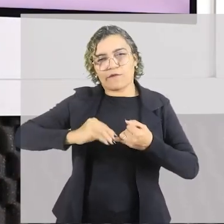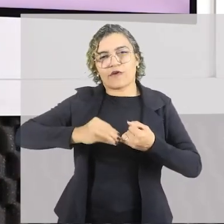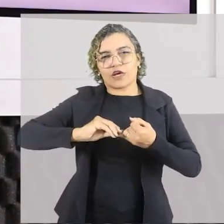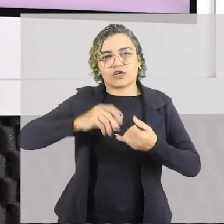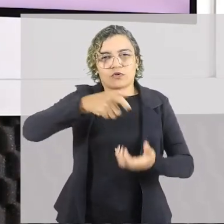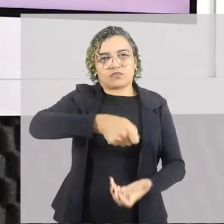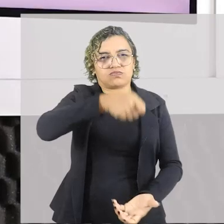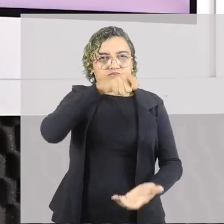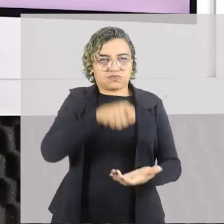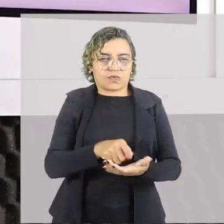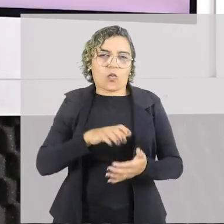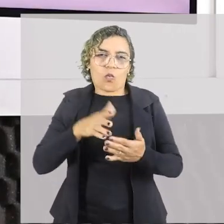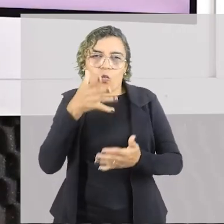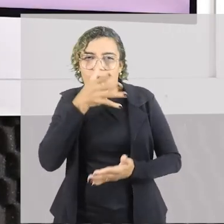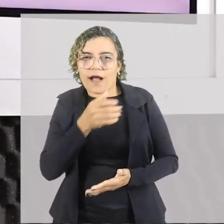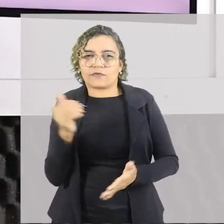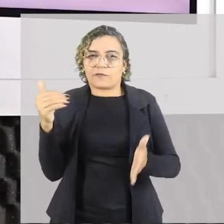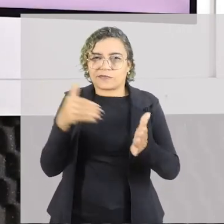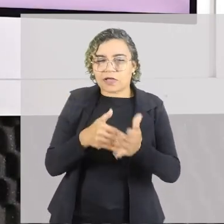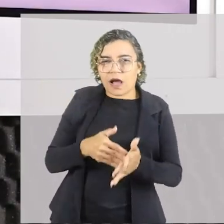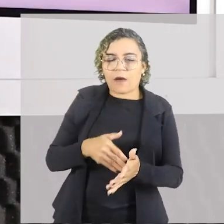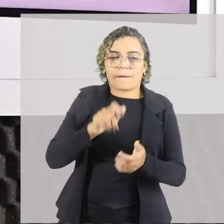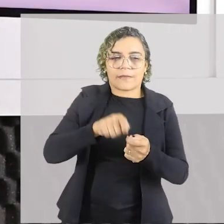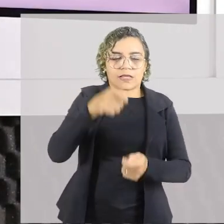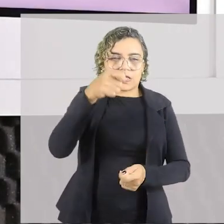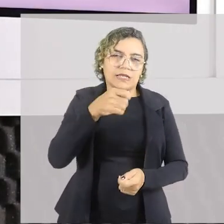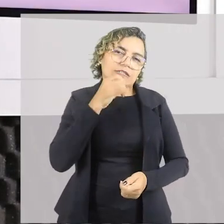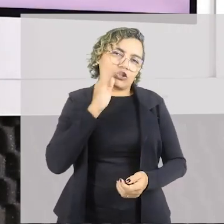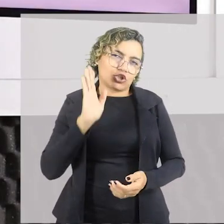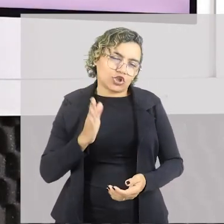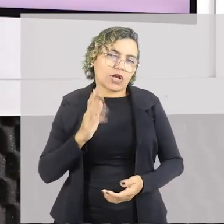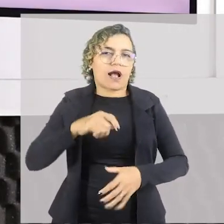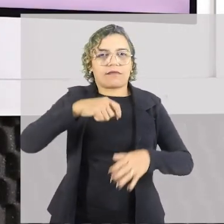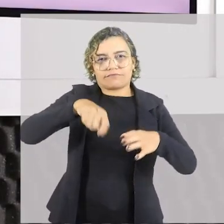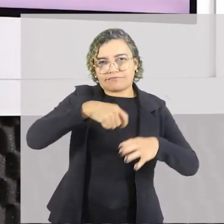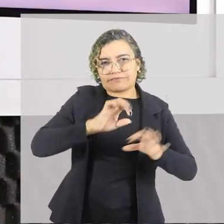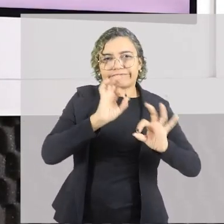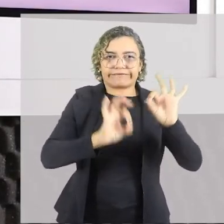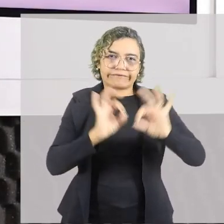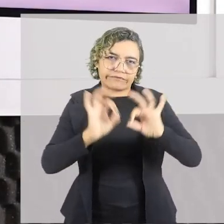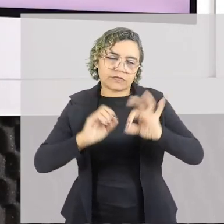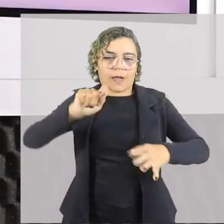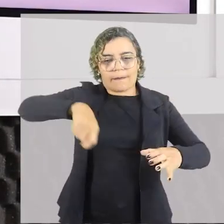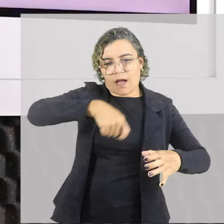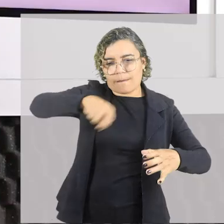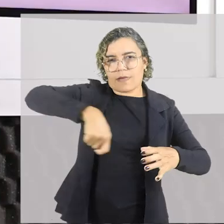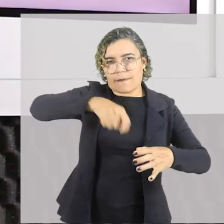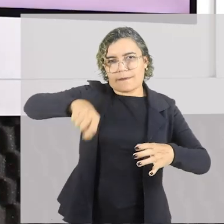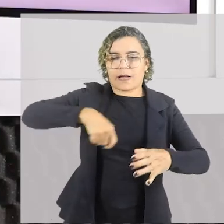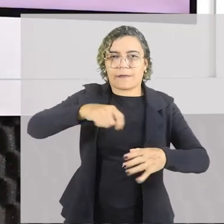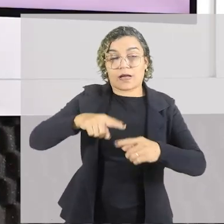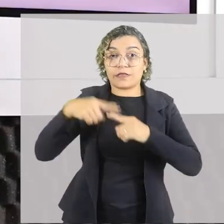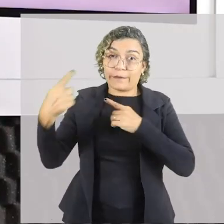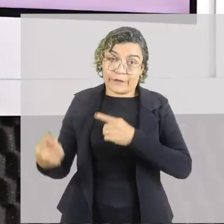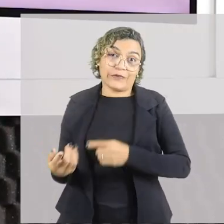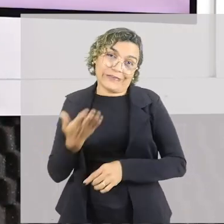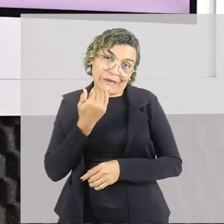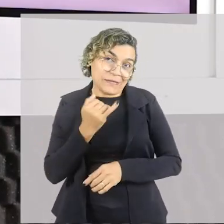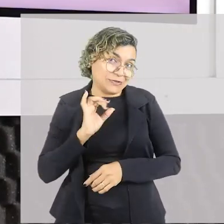e no final ela já estava naquela panela aberta, colocando toda aquela feijoada, mexendo e tal, e a gente só depois ia